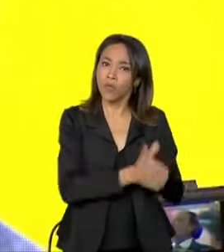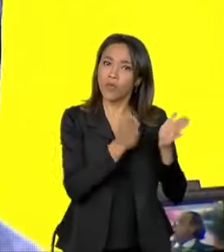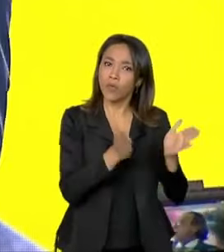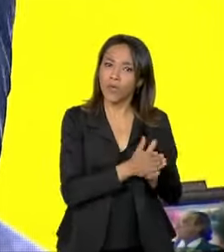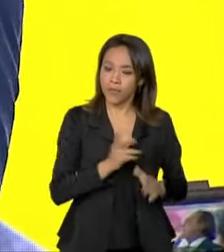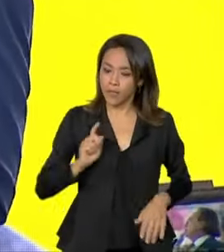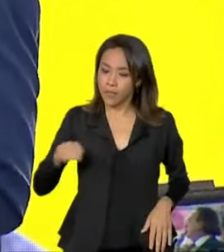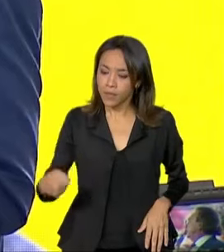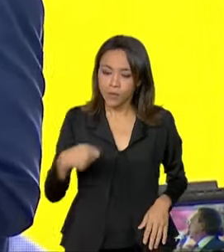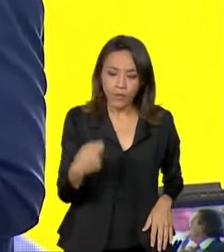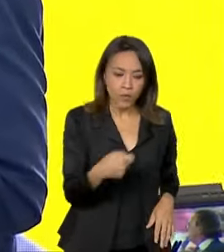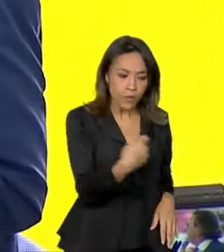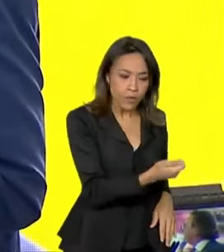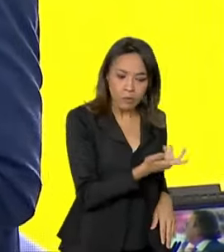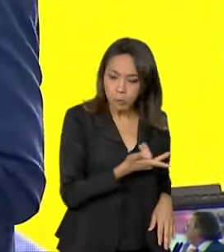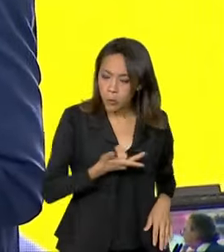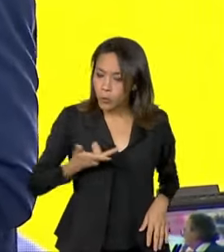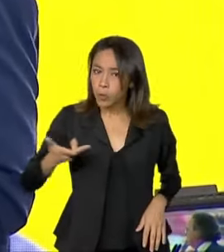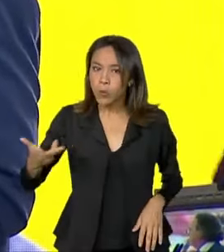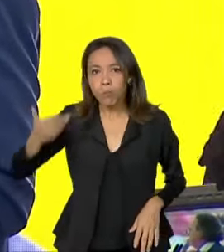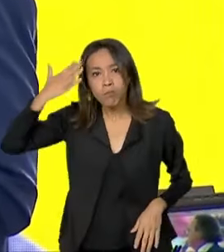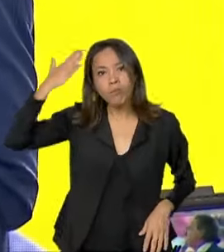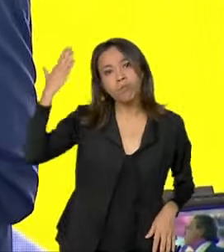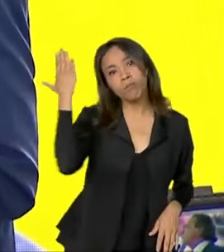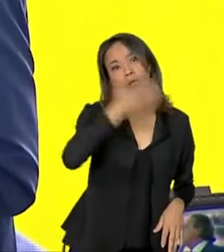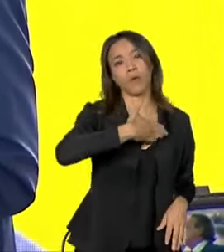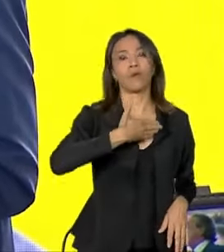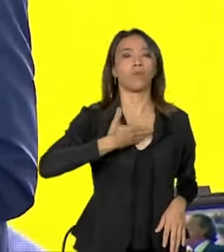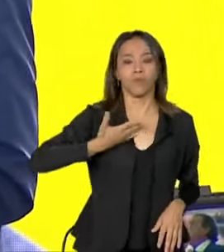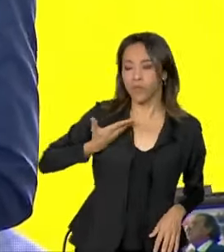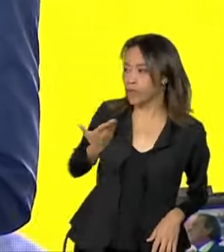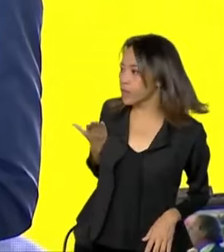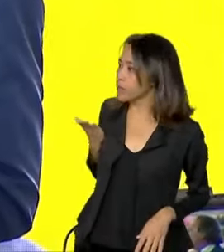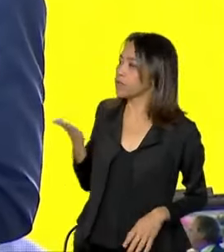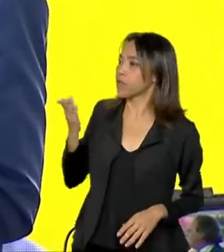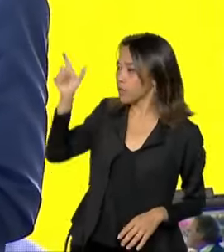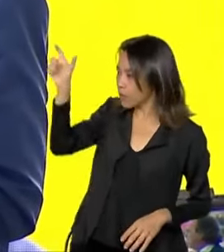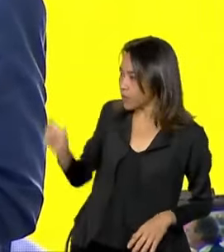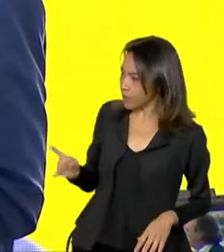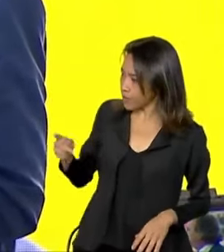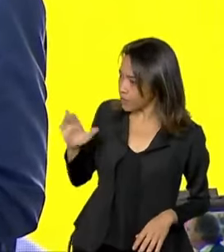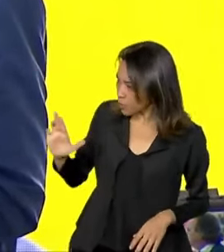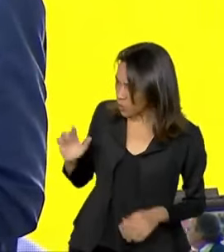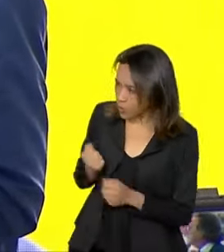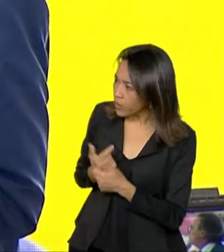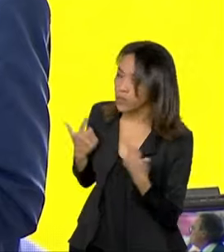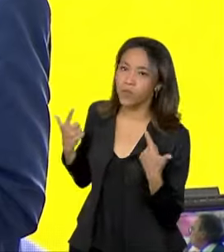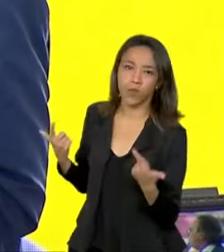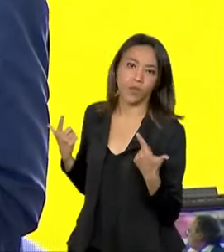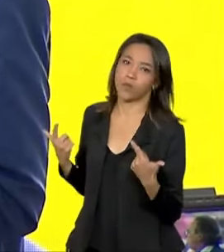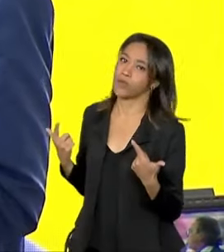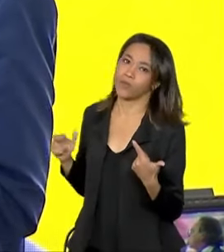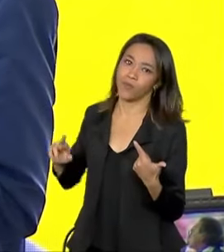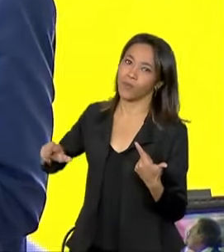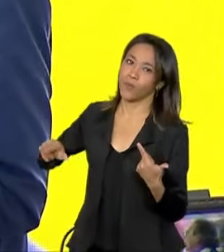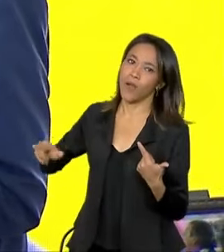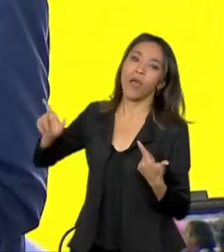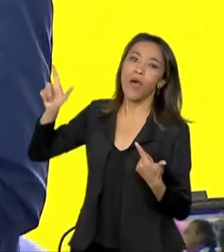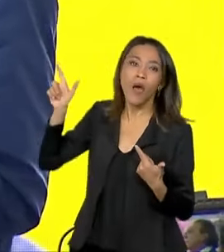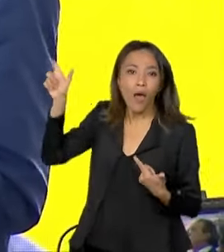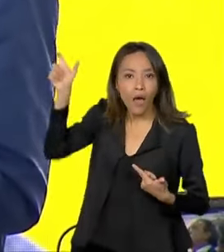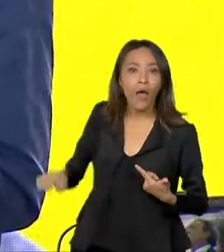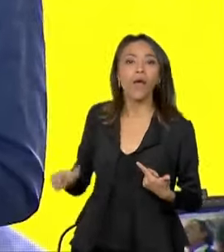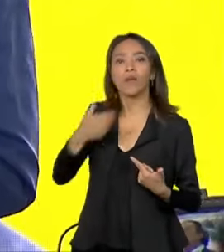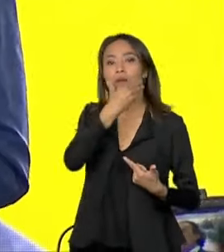são cartesianamente a prova de que o senhor não é um homem de sorte, mas um homem que